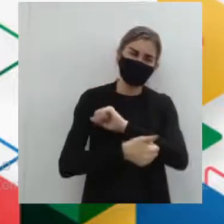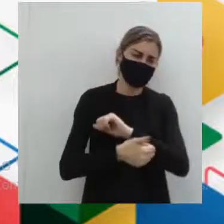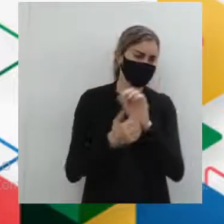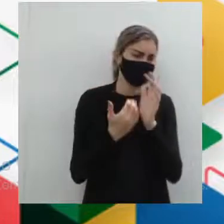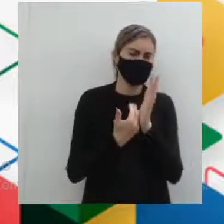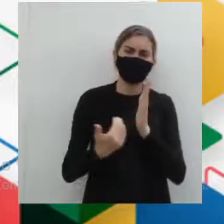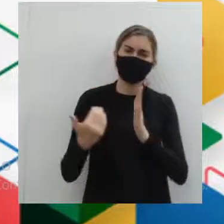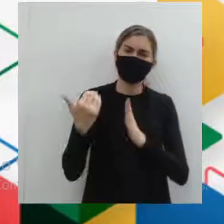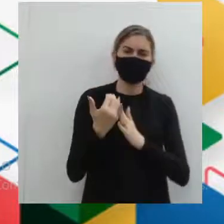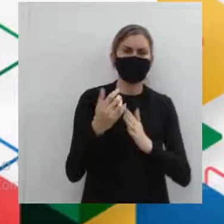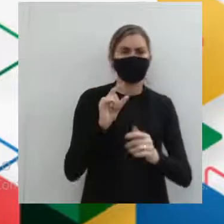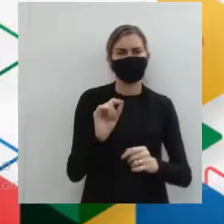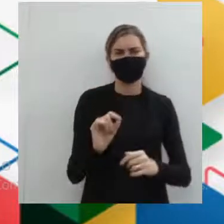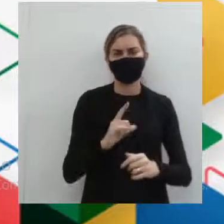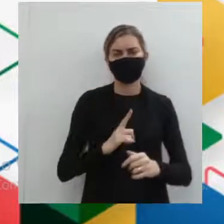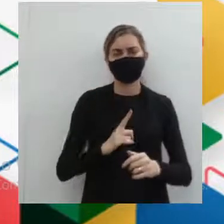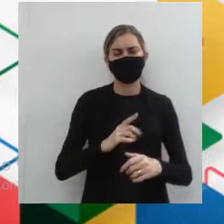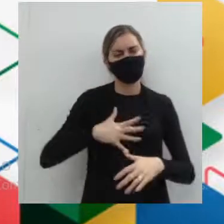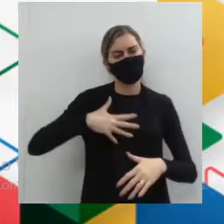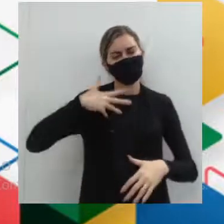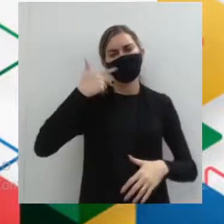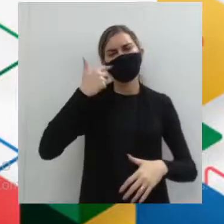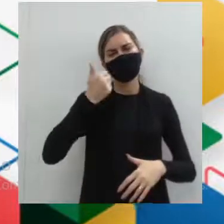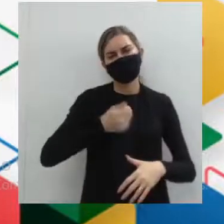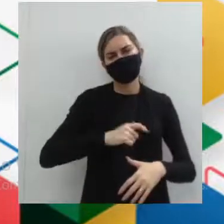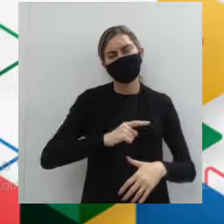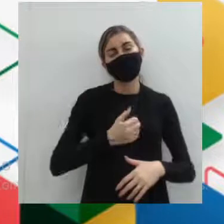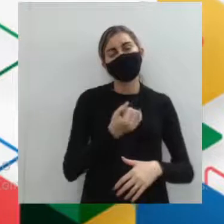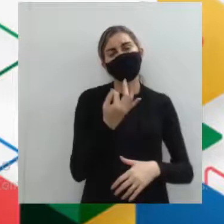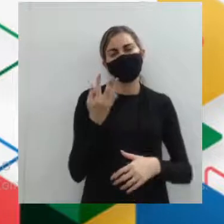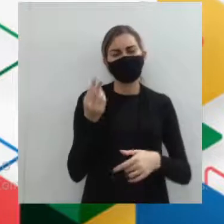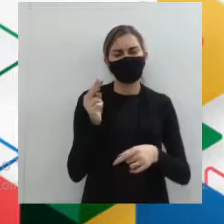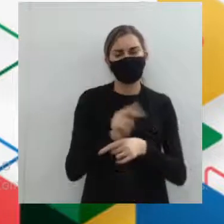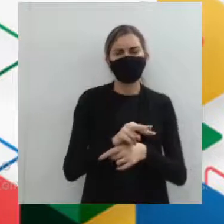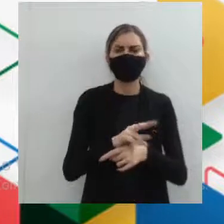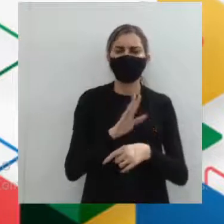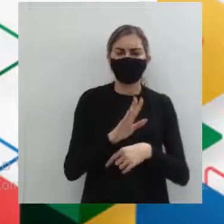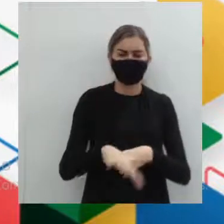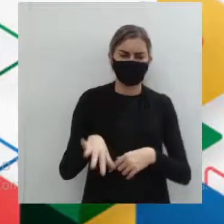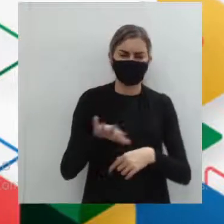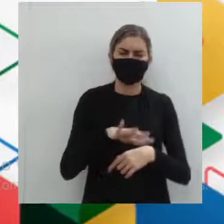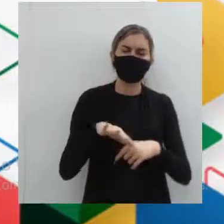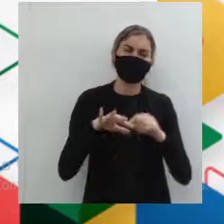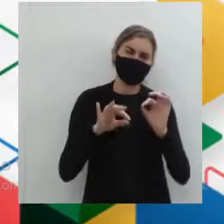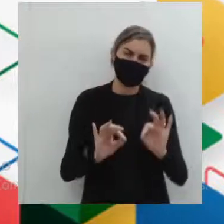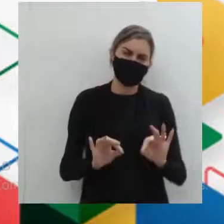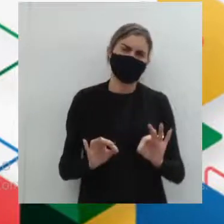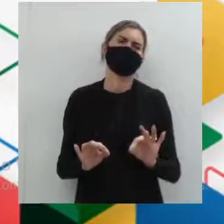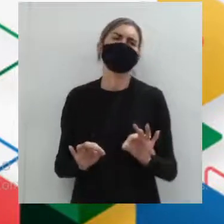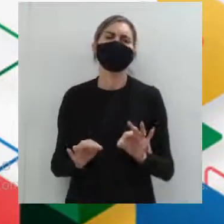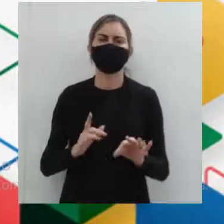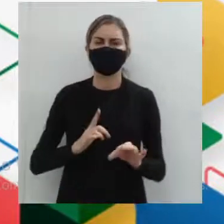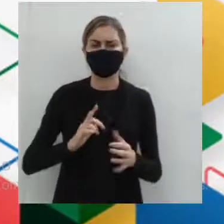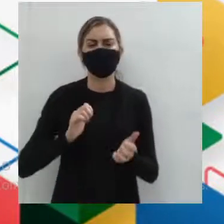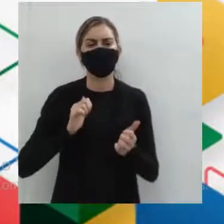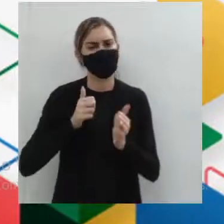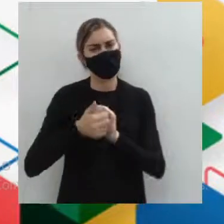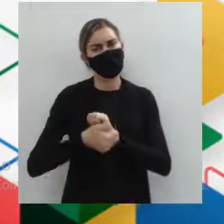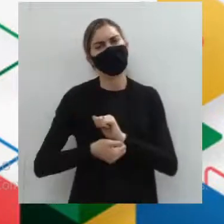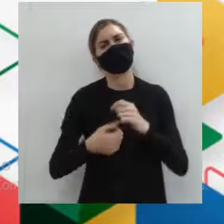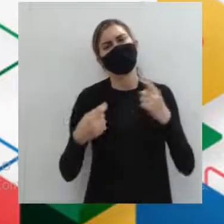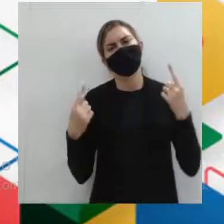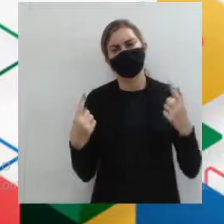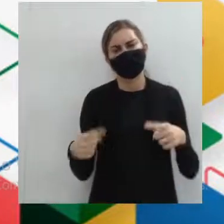a performance, é cada vez mais o aperfeiçoamento. E quando a gente entra no campo, justamente, da